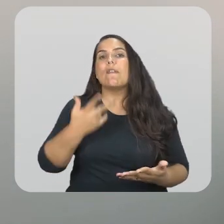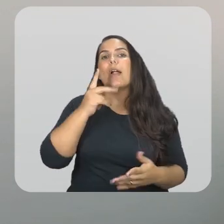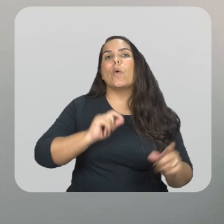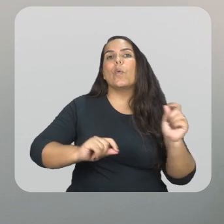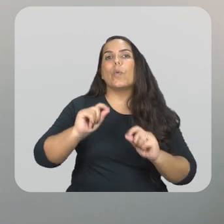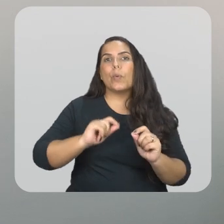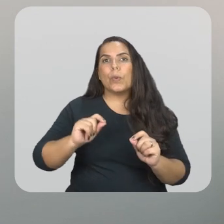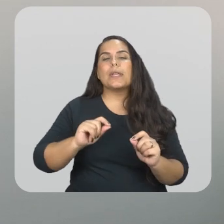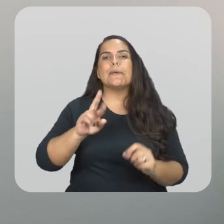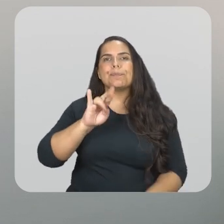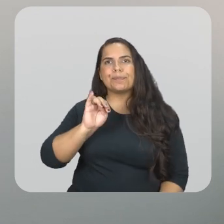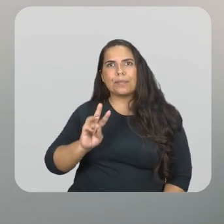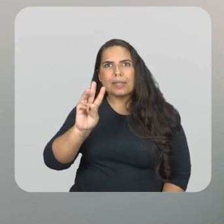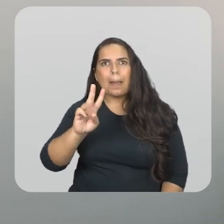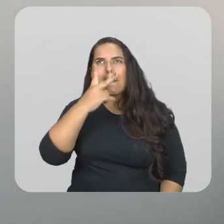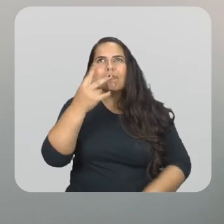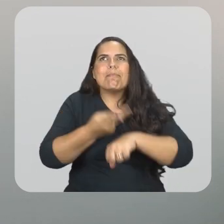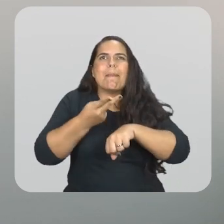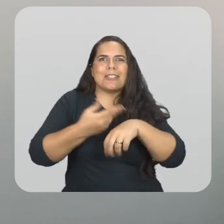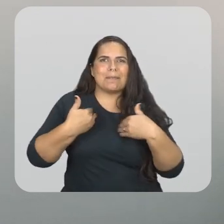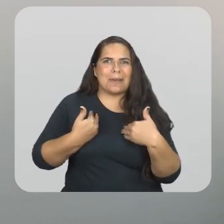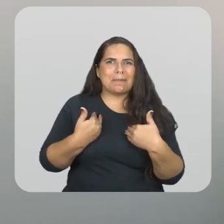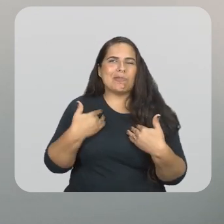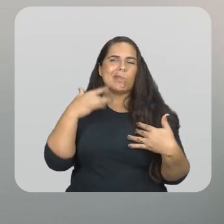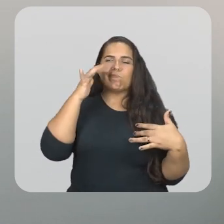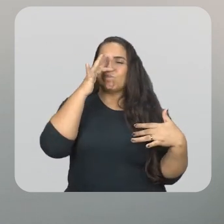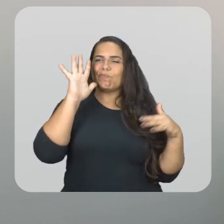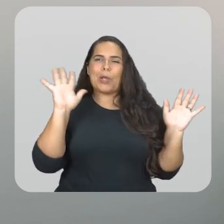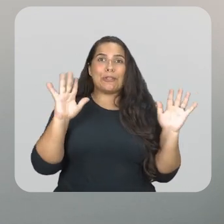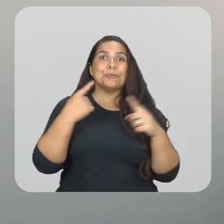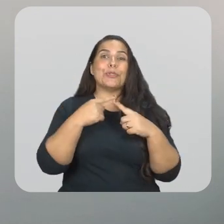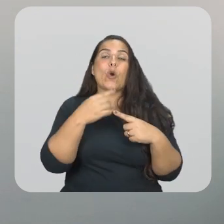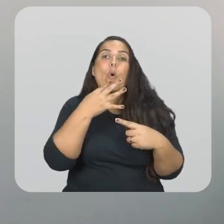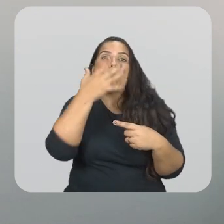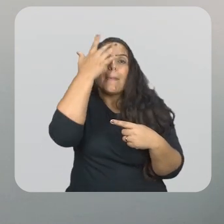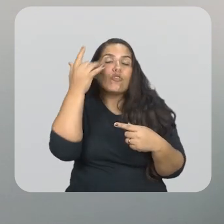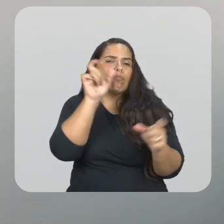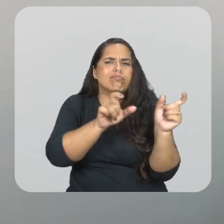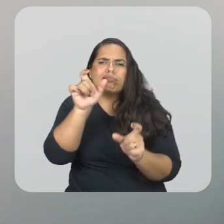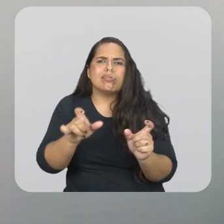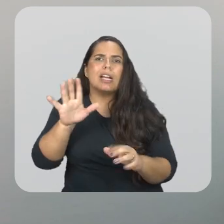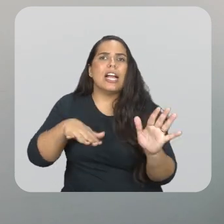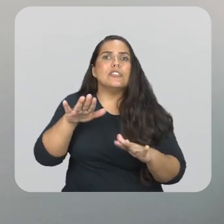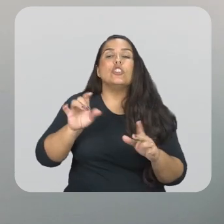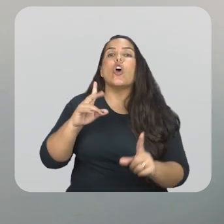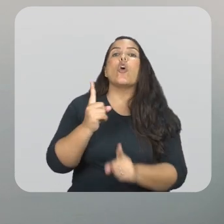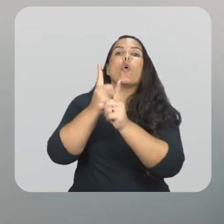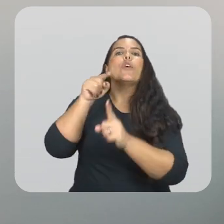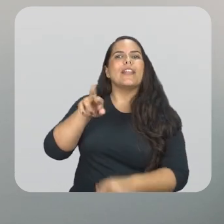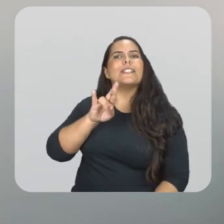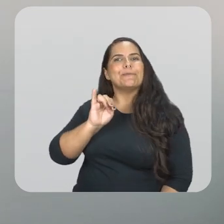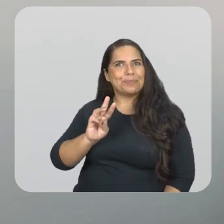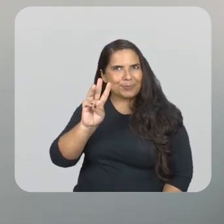Eu costumo falar que o Innovation Week é tipo um Oscar pra mim, assim, eu me acho. Porque eu conheço muita gente e às vezes a gente só se